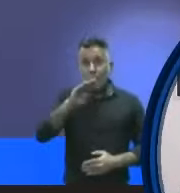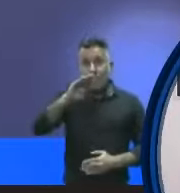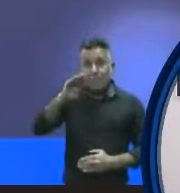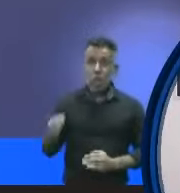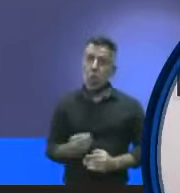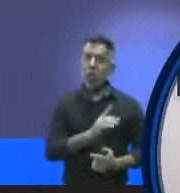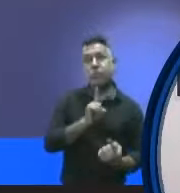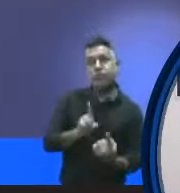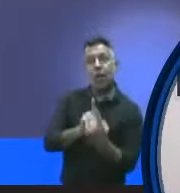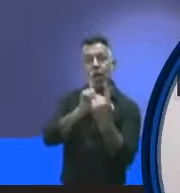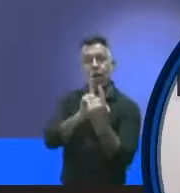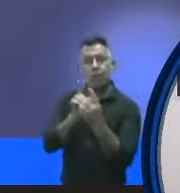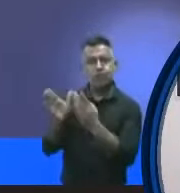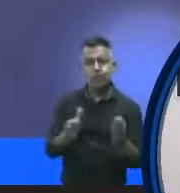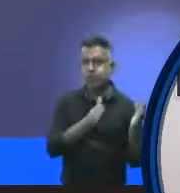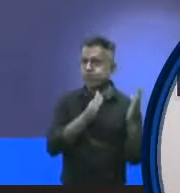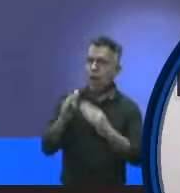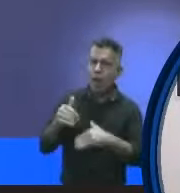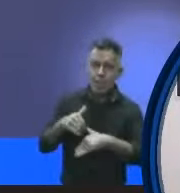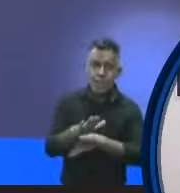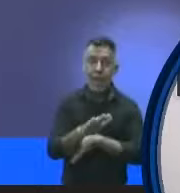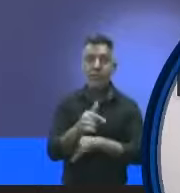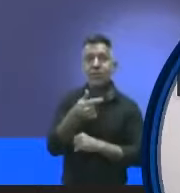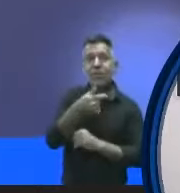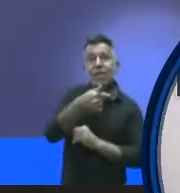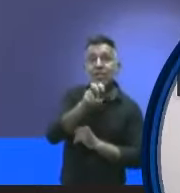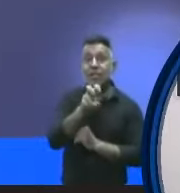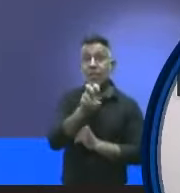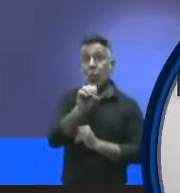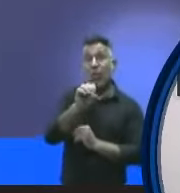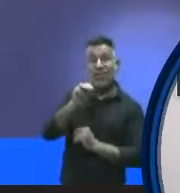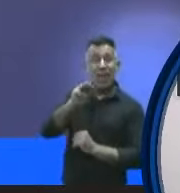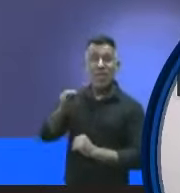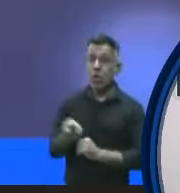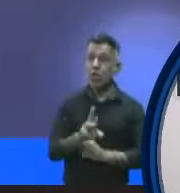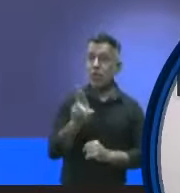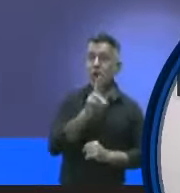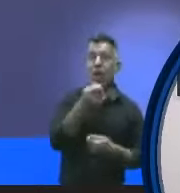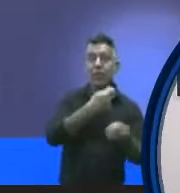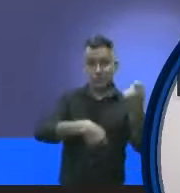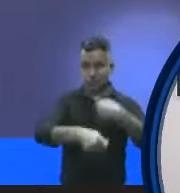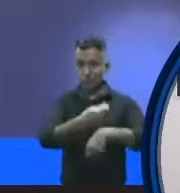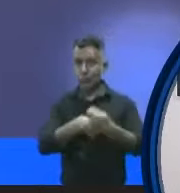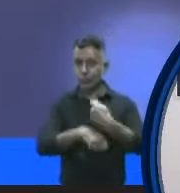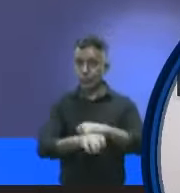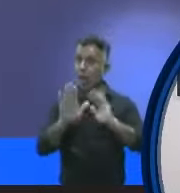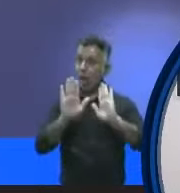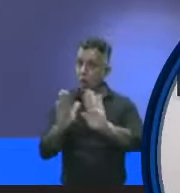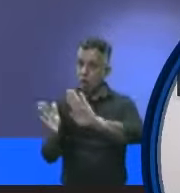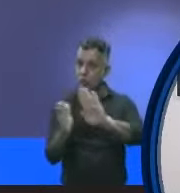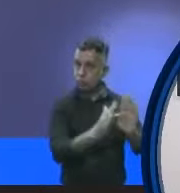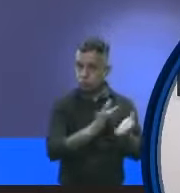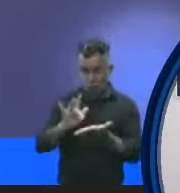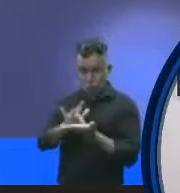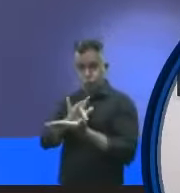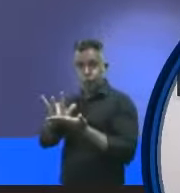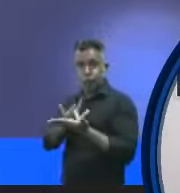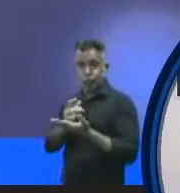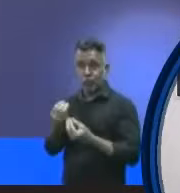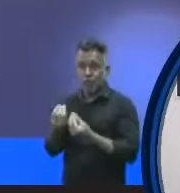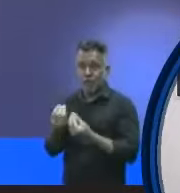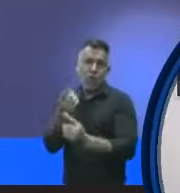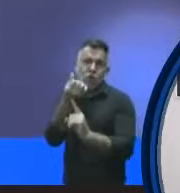carteira, com produção superior a 750 milhões de reais. No digital, disponível há